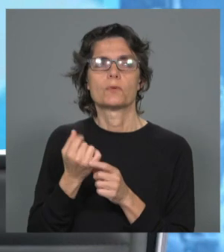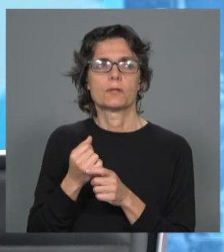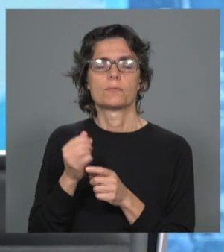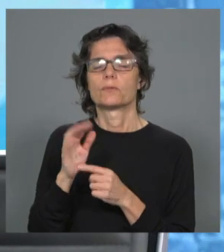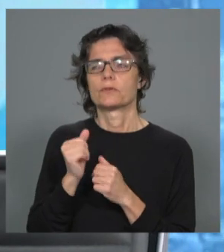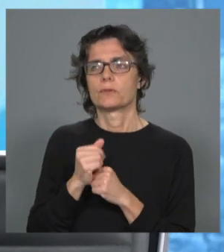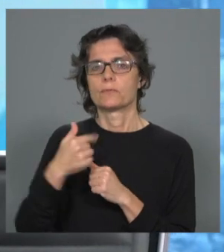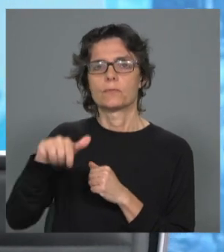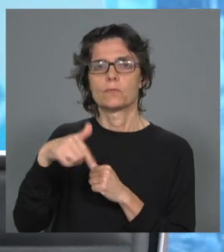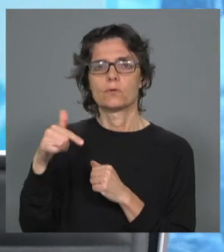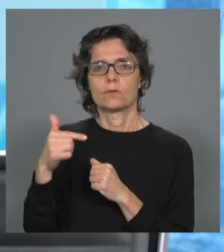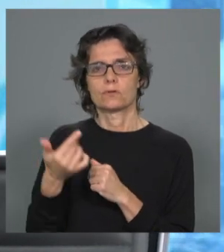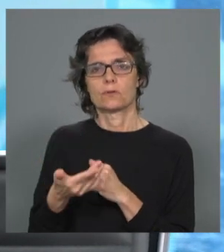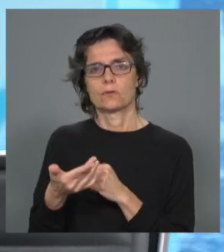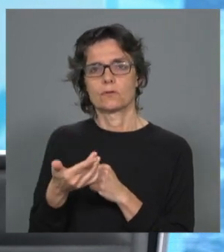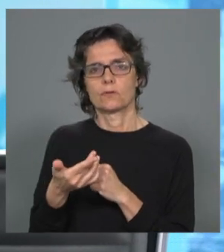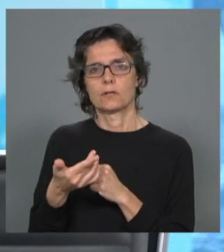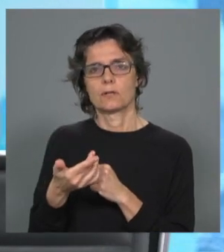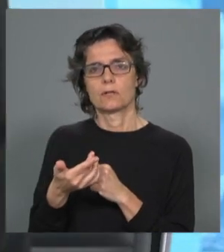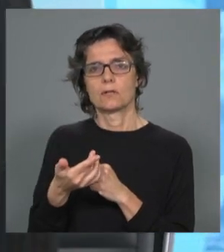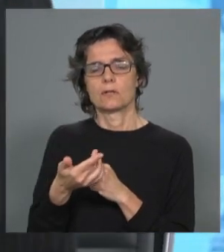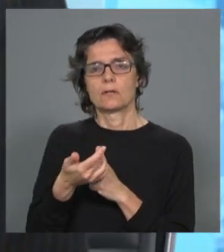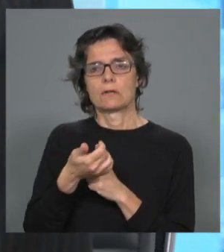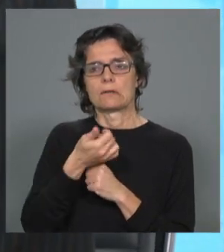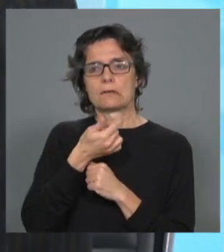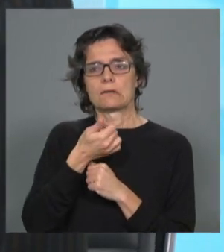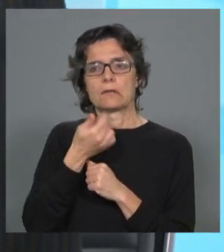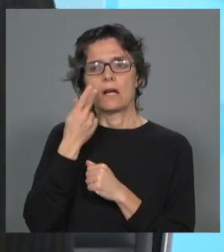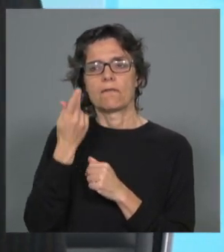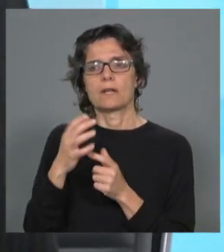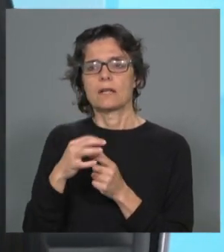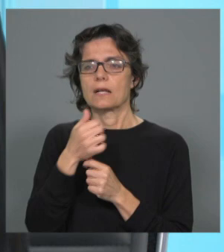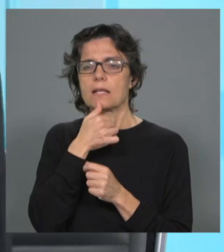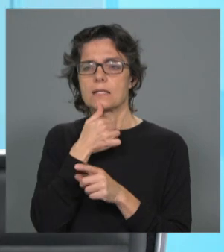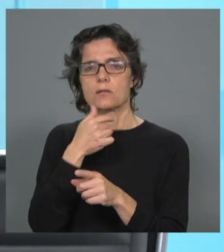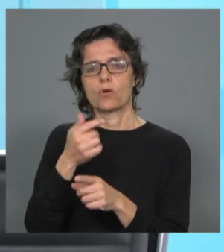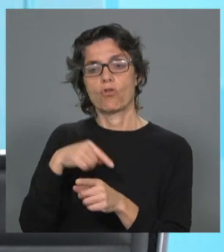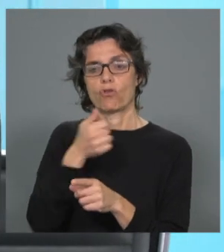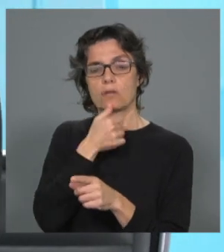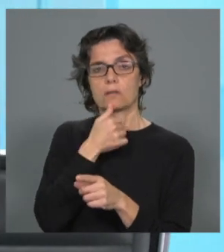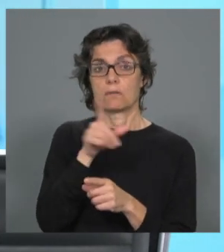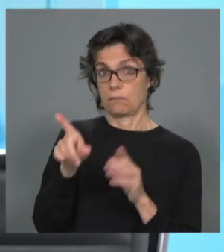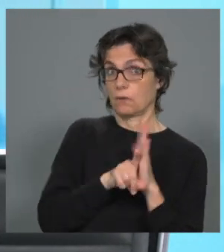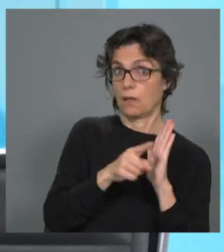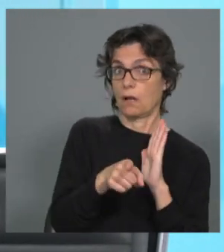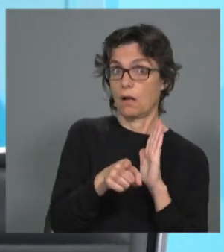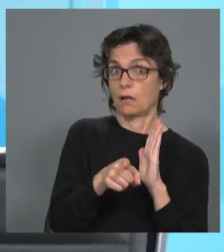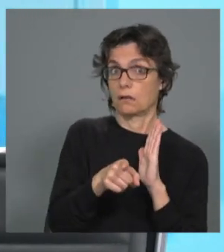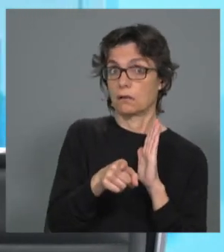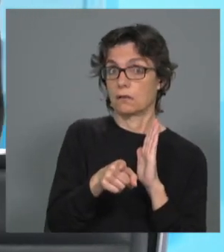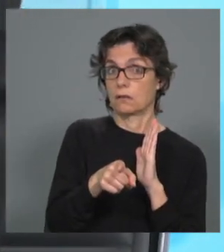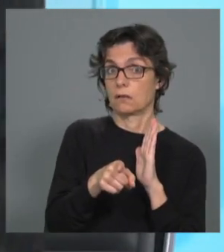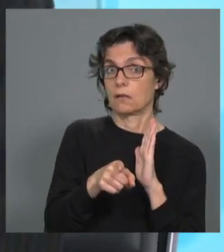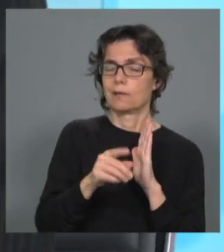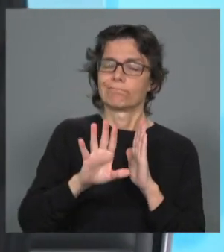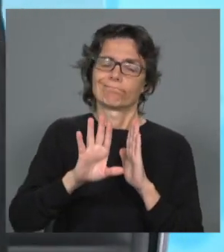para decisões sobre questões sem primeiro podermos compreender... Nomeadamente decisões legais. Bom, não me